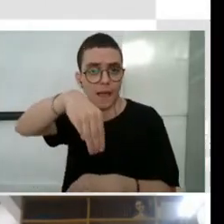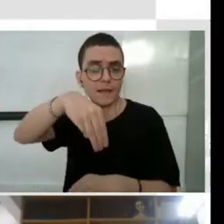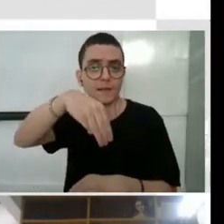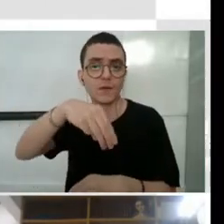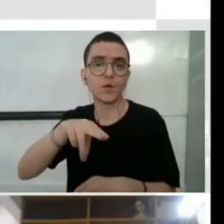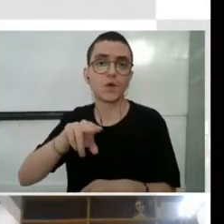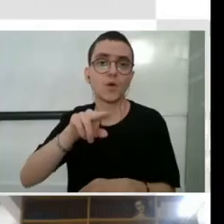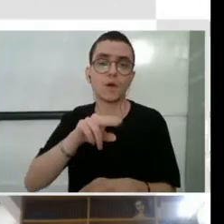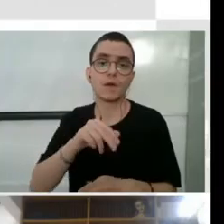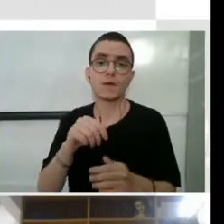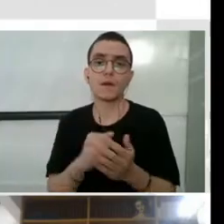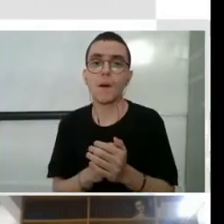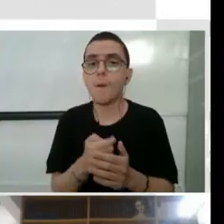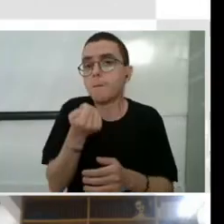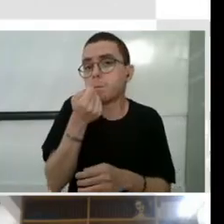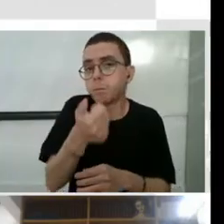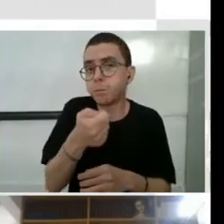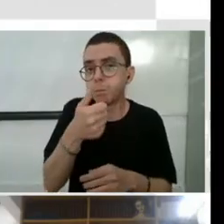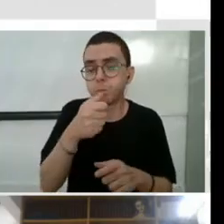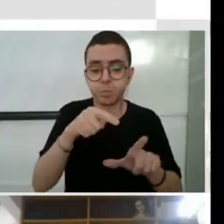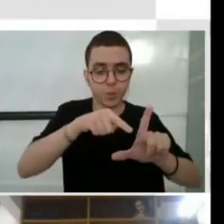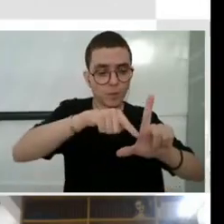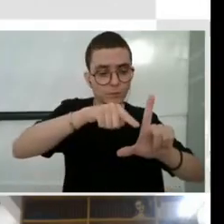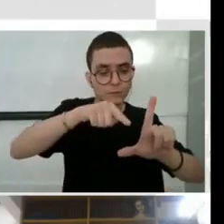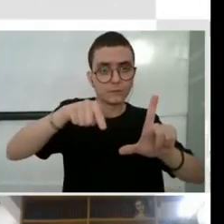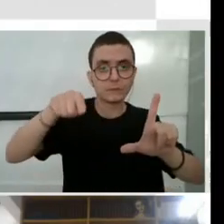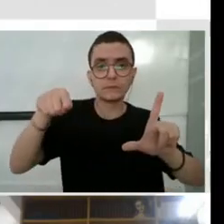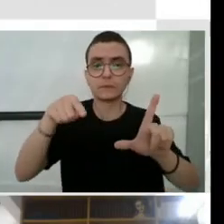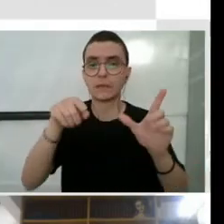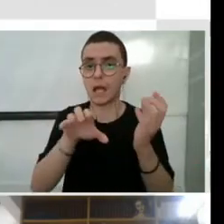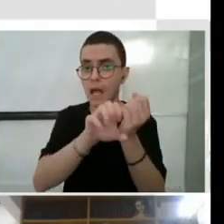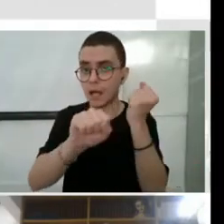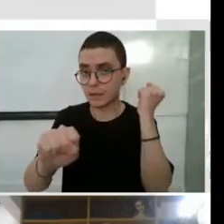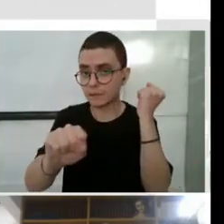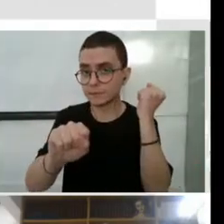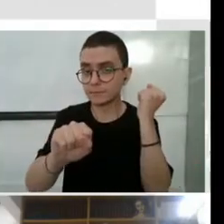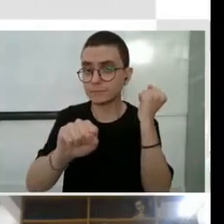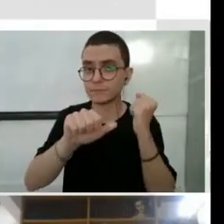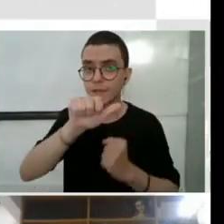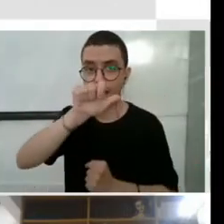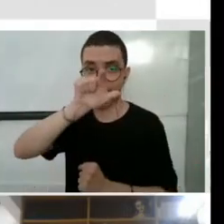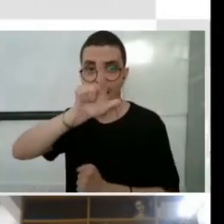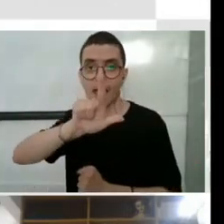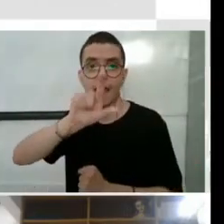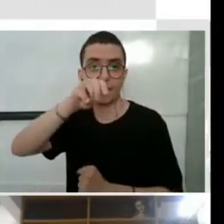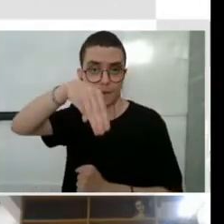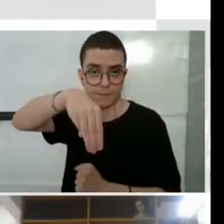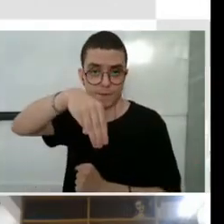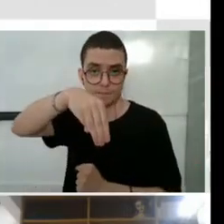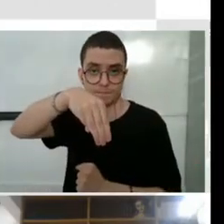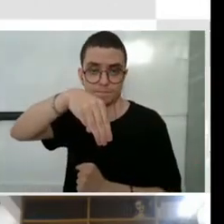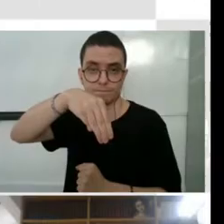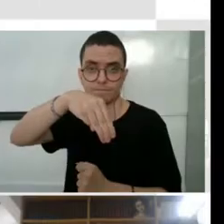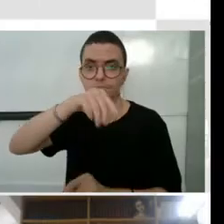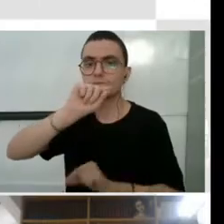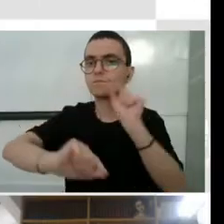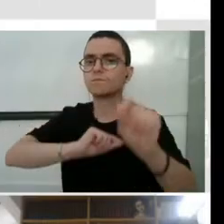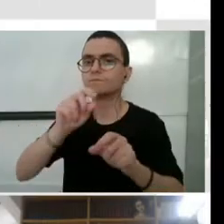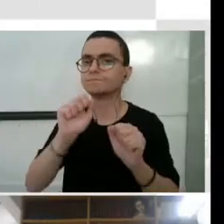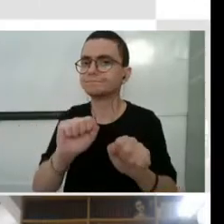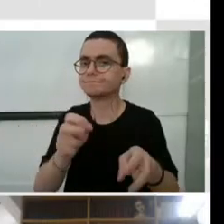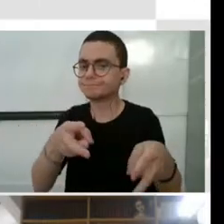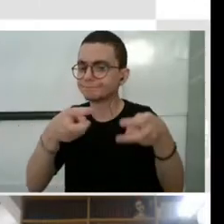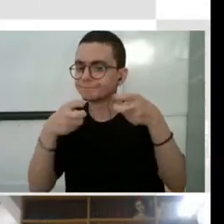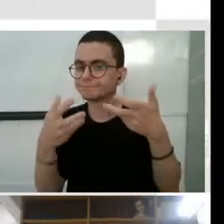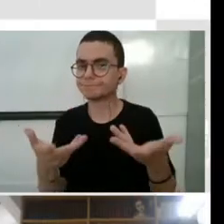baixo crescimento econômico, né? Low Economic Growth, é o LM, né? Bom, o que vocês podem perceber? A gente tem que